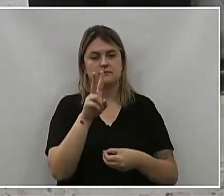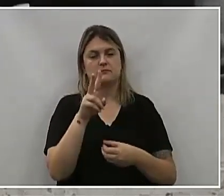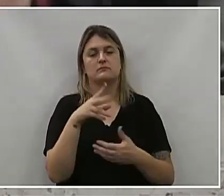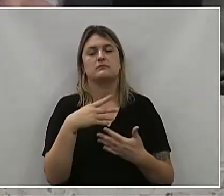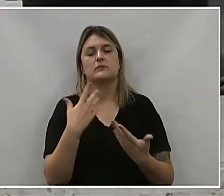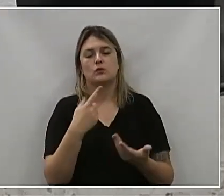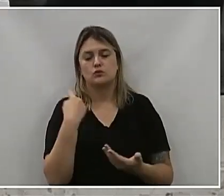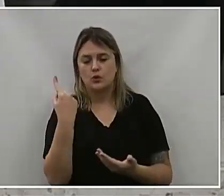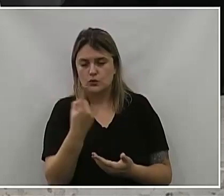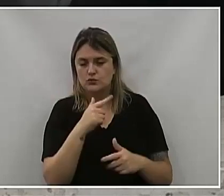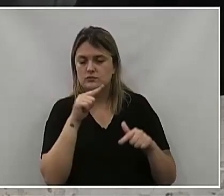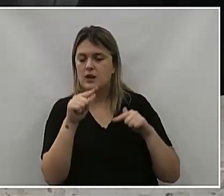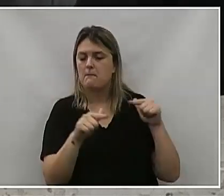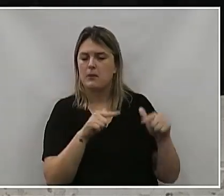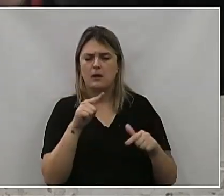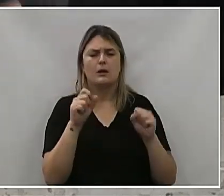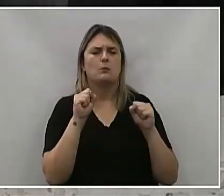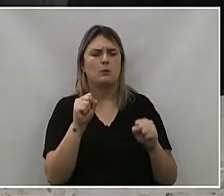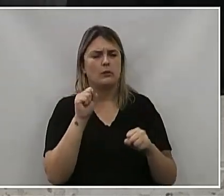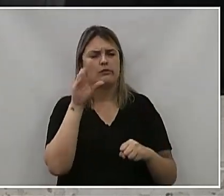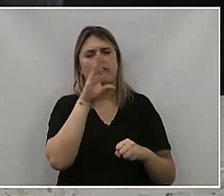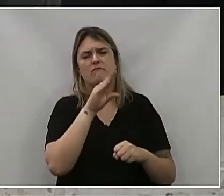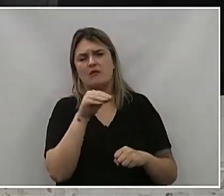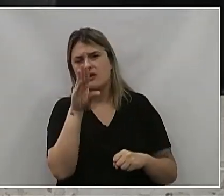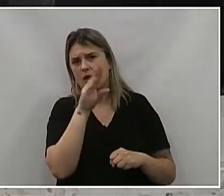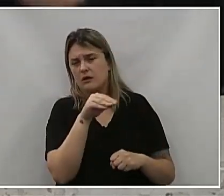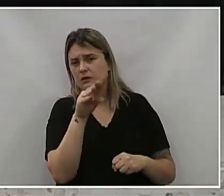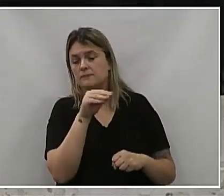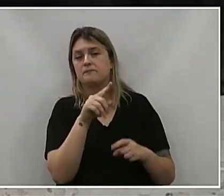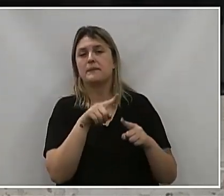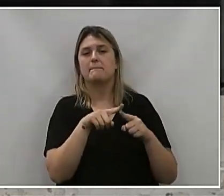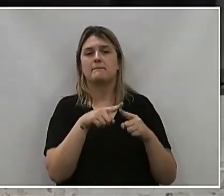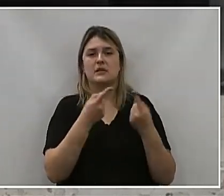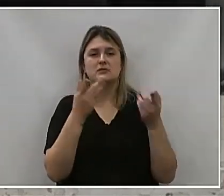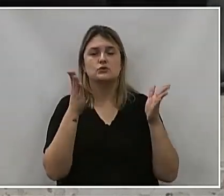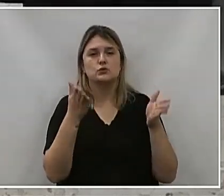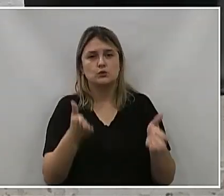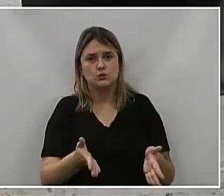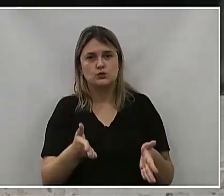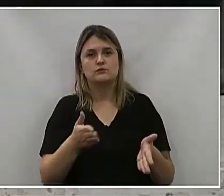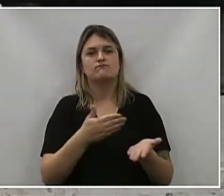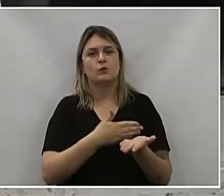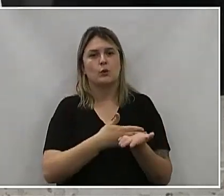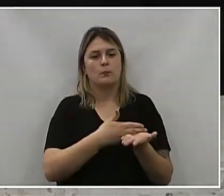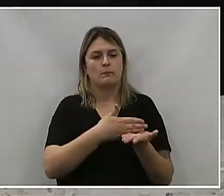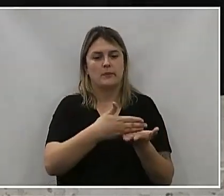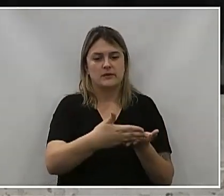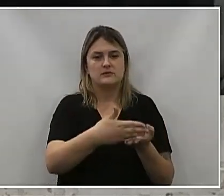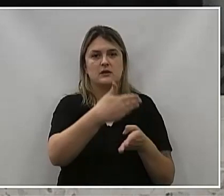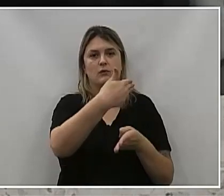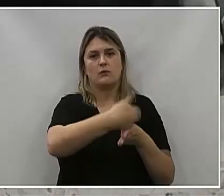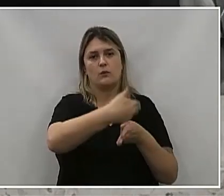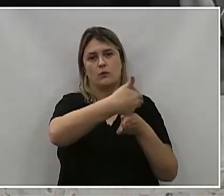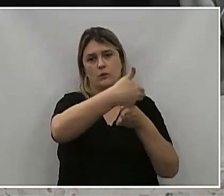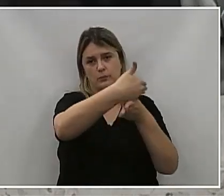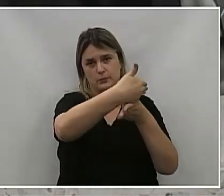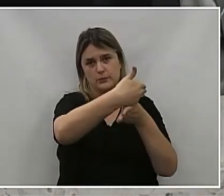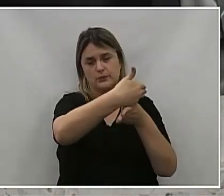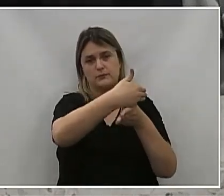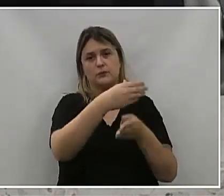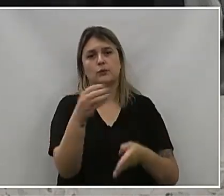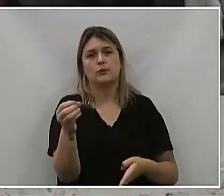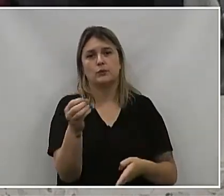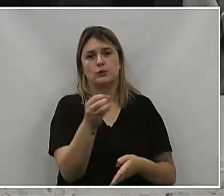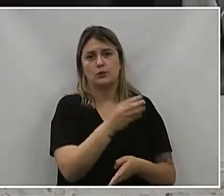o que custar, falem o que quiserem, mas hoje iniciaram as obras